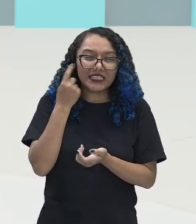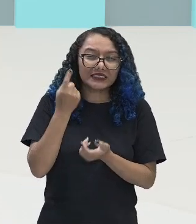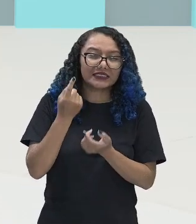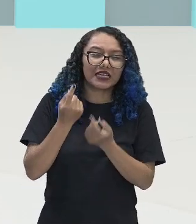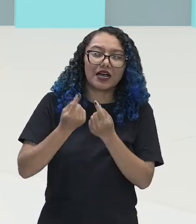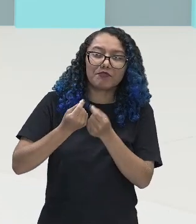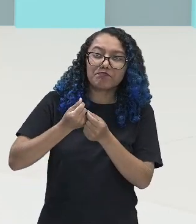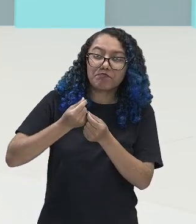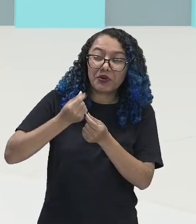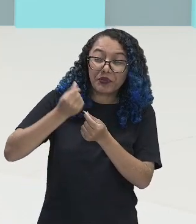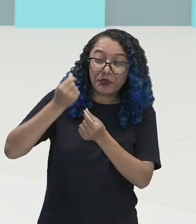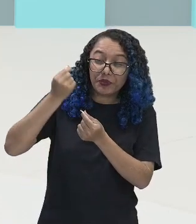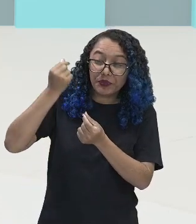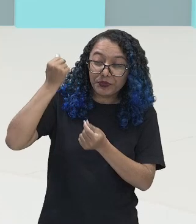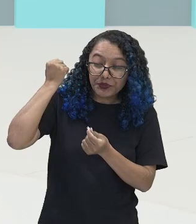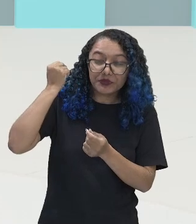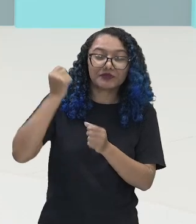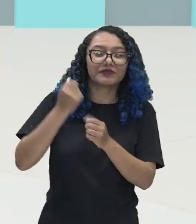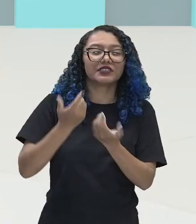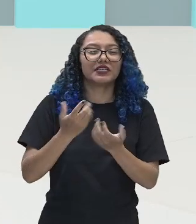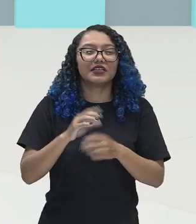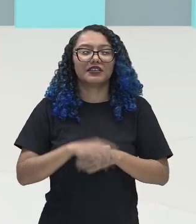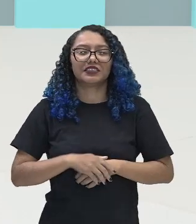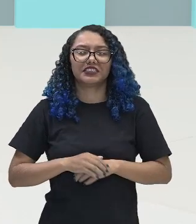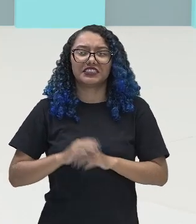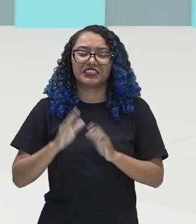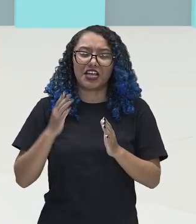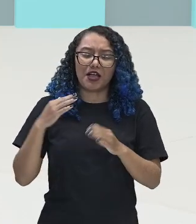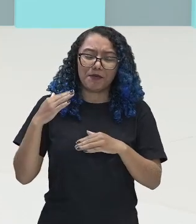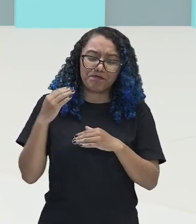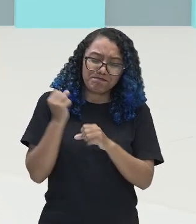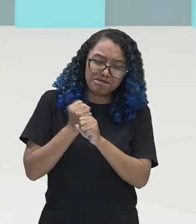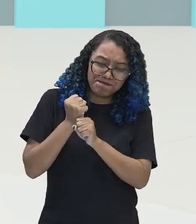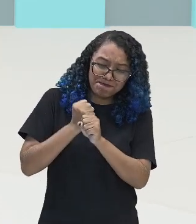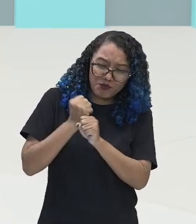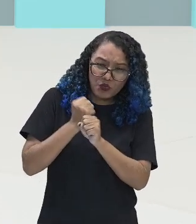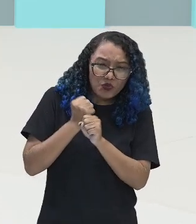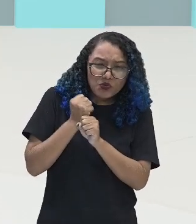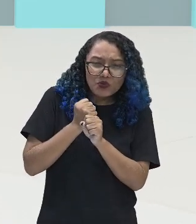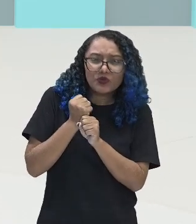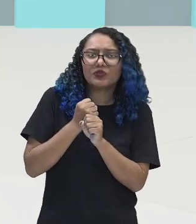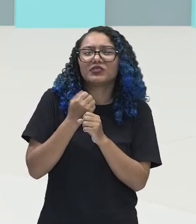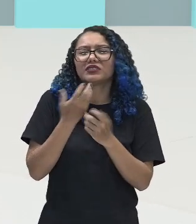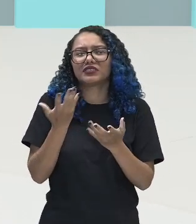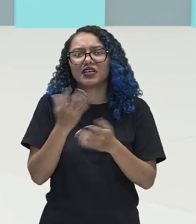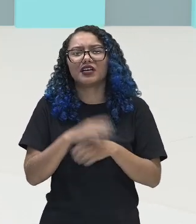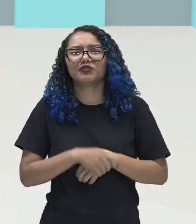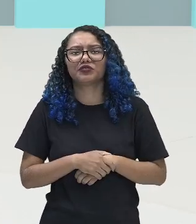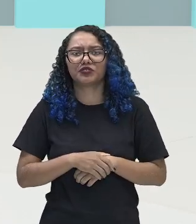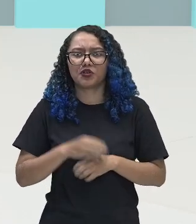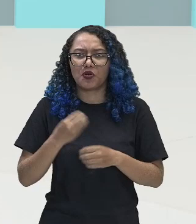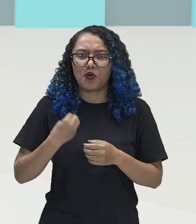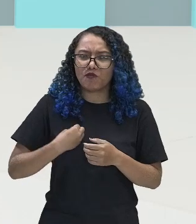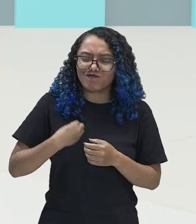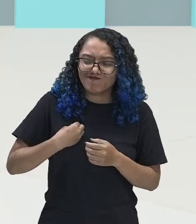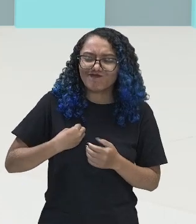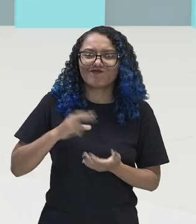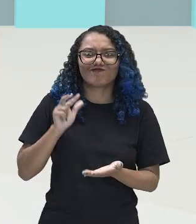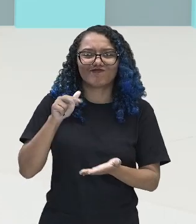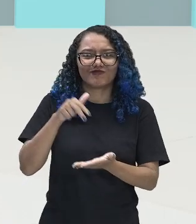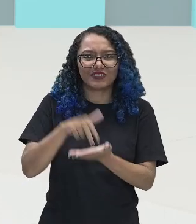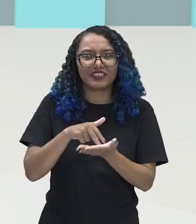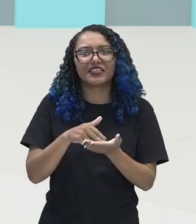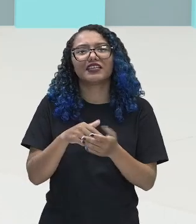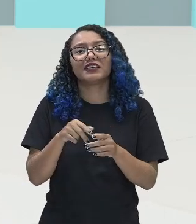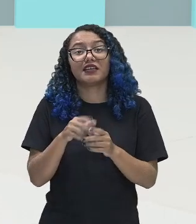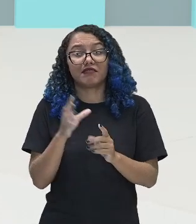séculos sobrevivemos em meio à intromissão de outros valores. Nós temos um texto aí de uma autora indígena